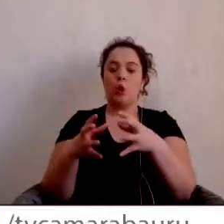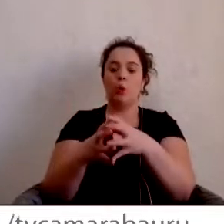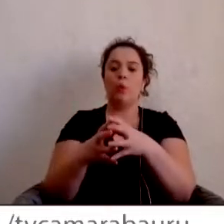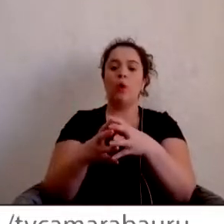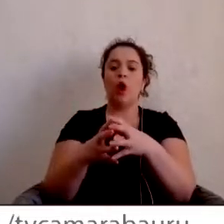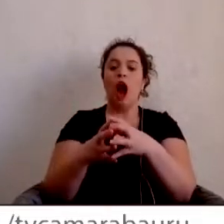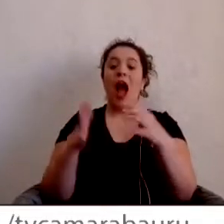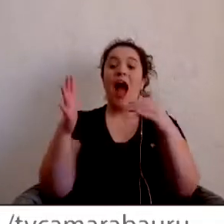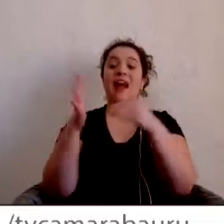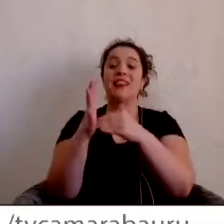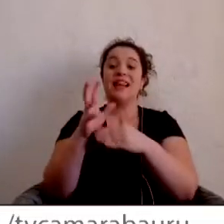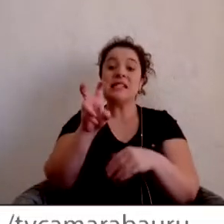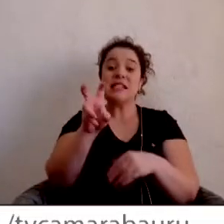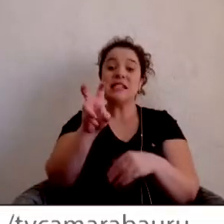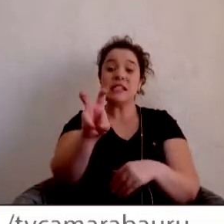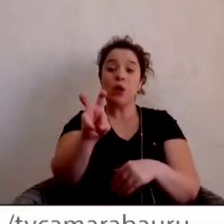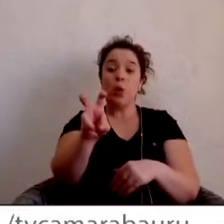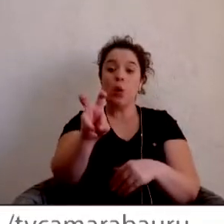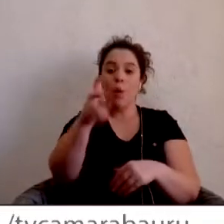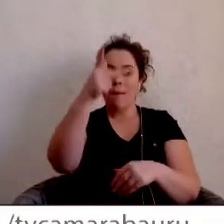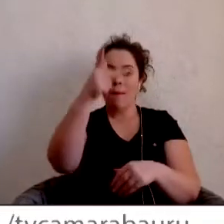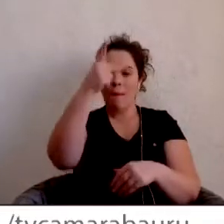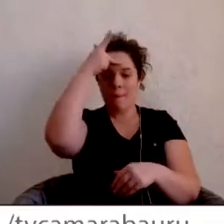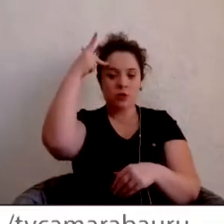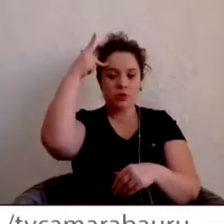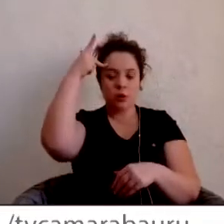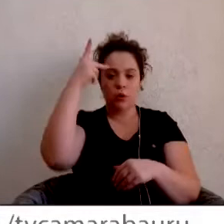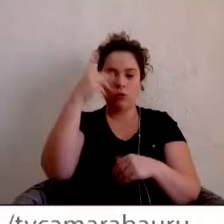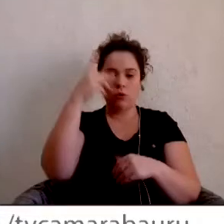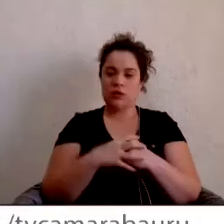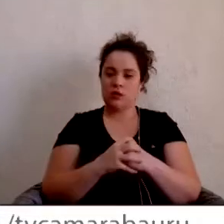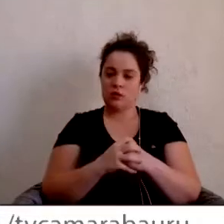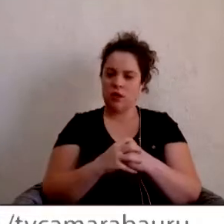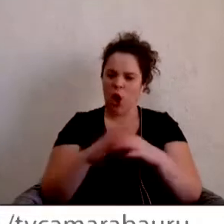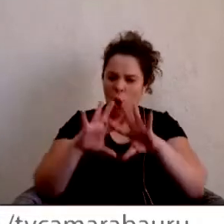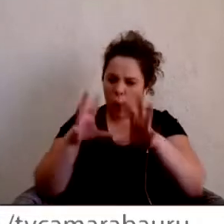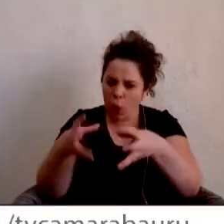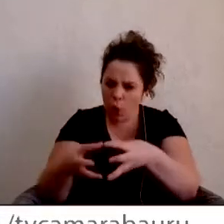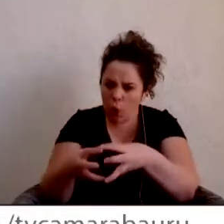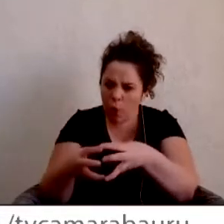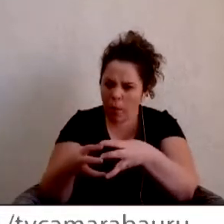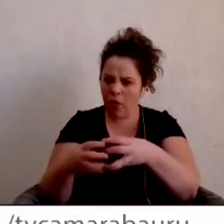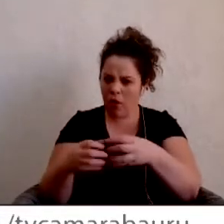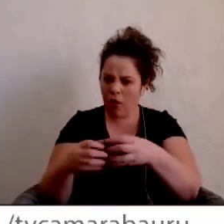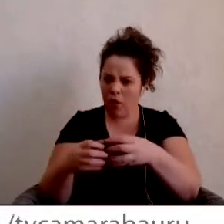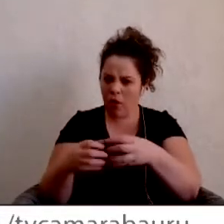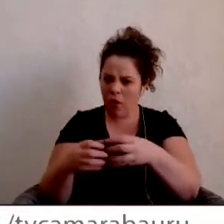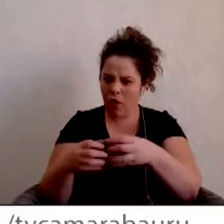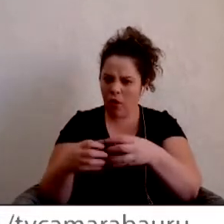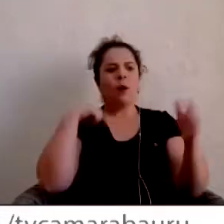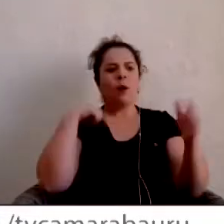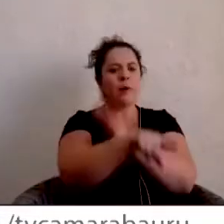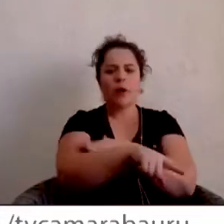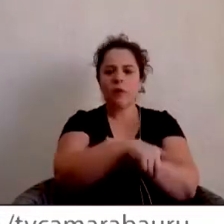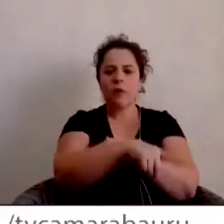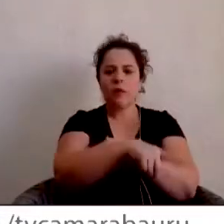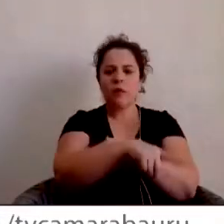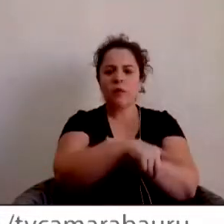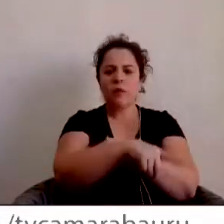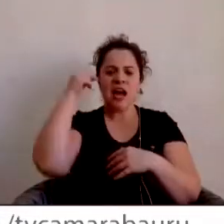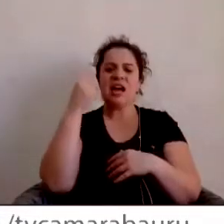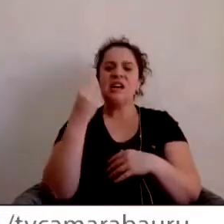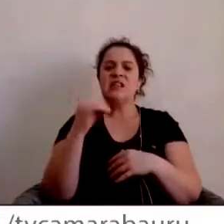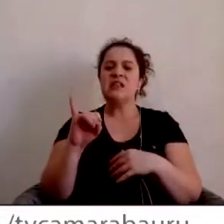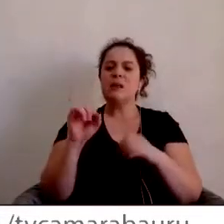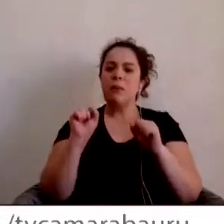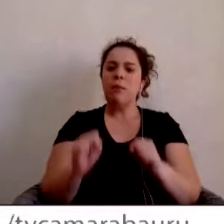grupos de até 5 pessoas. Eu questionei o prefeito, se pode uma aula particular para grupo de até 5 pessoas, então